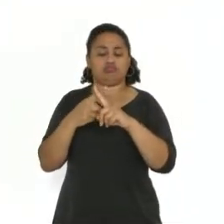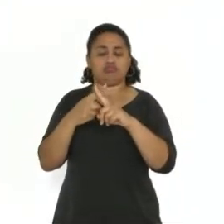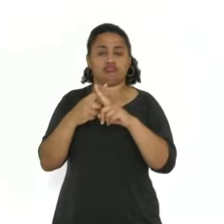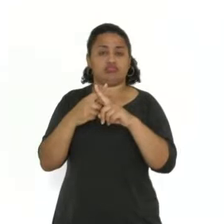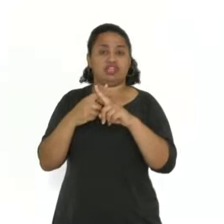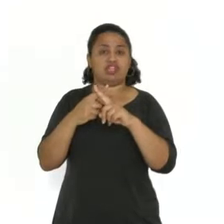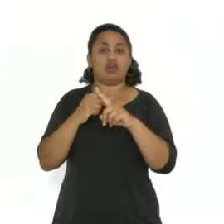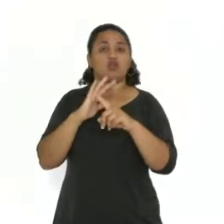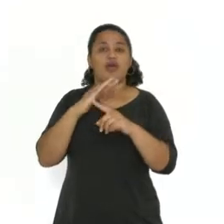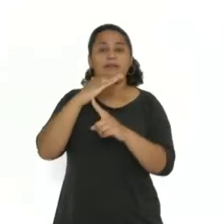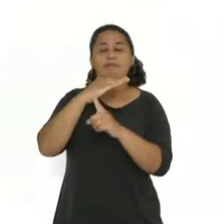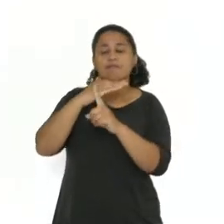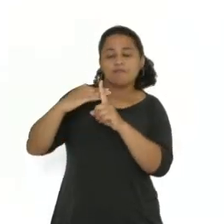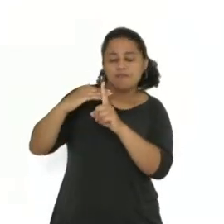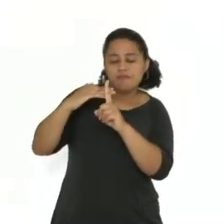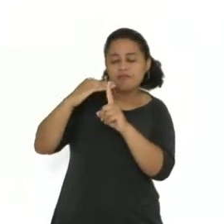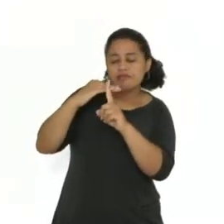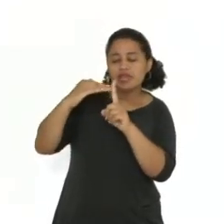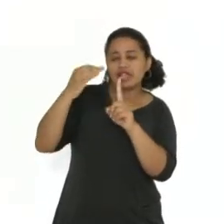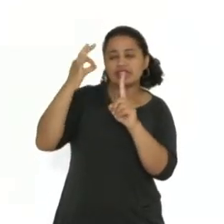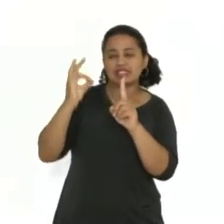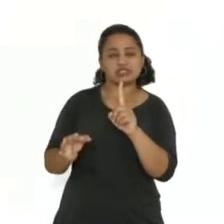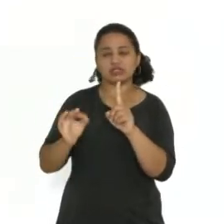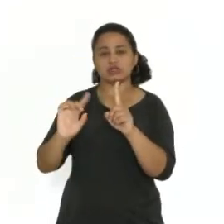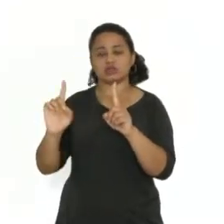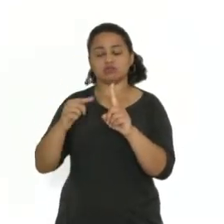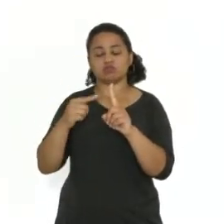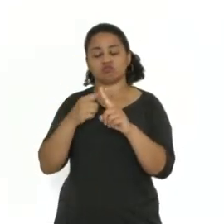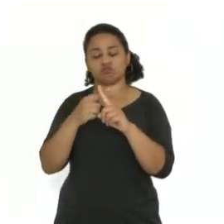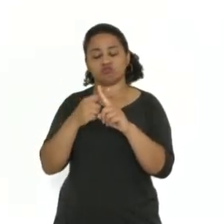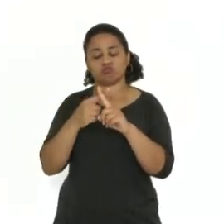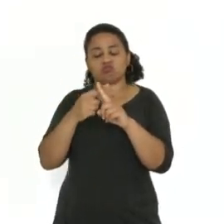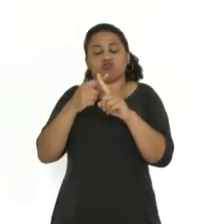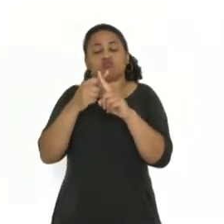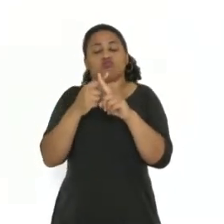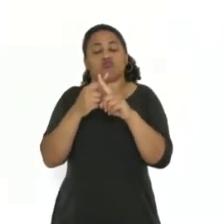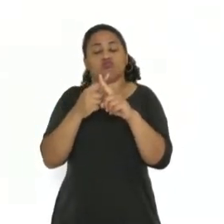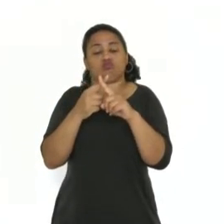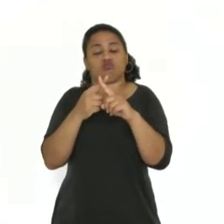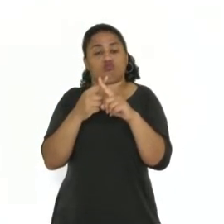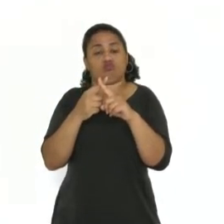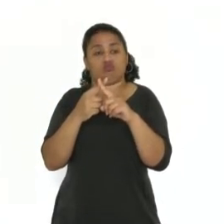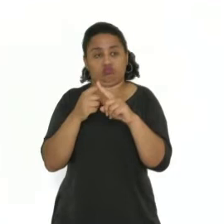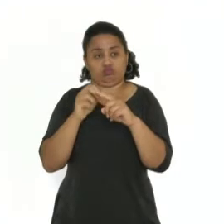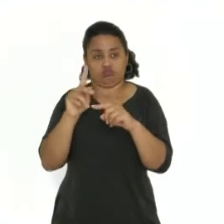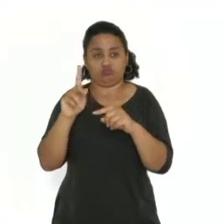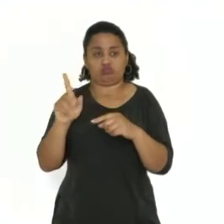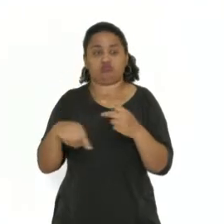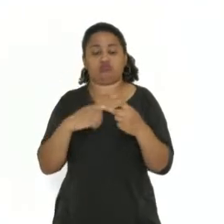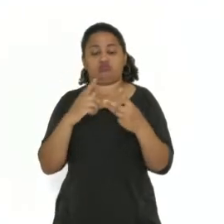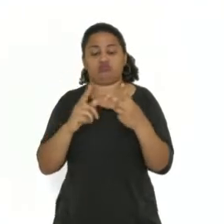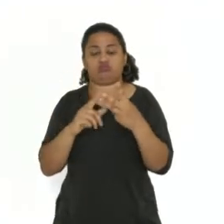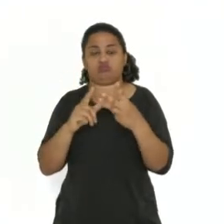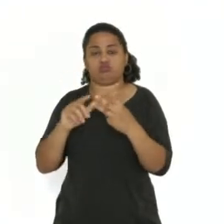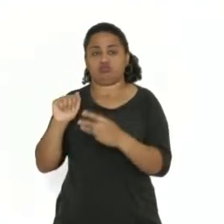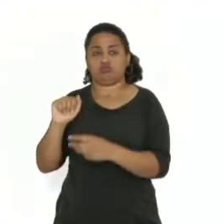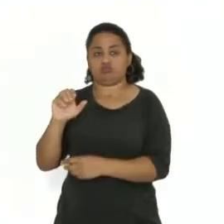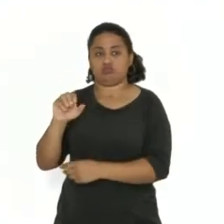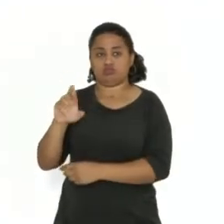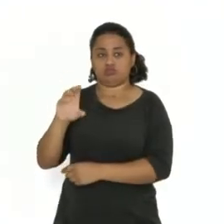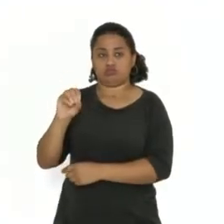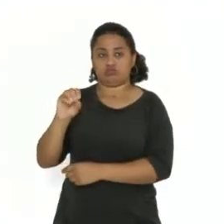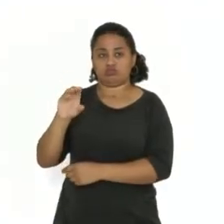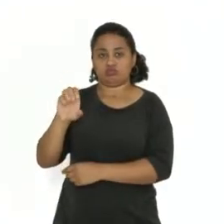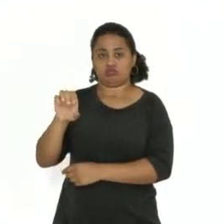pouco deslocado do centro. A gente consegue observar ele um pouquinho mais acima aqui. No acrocêntrico,